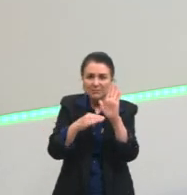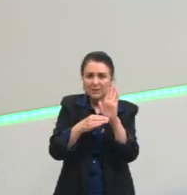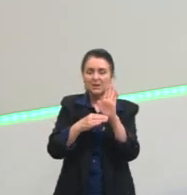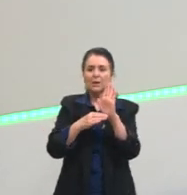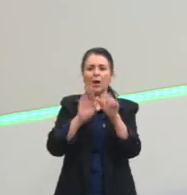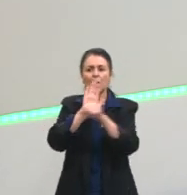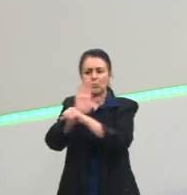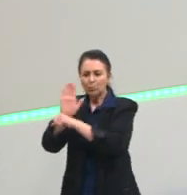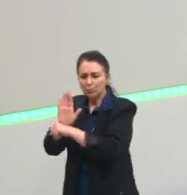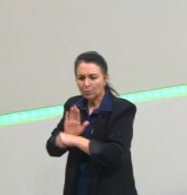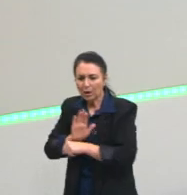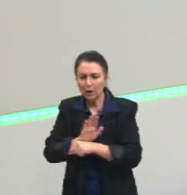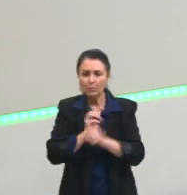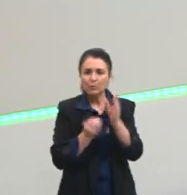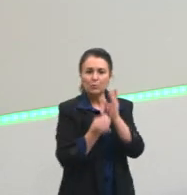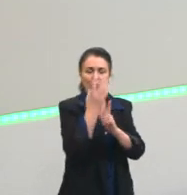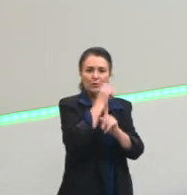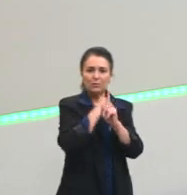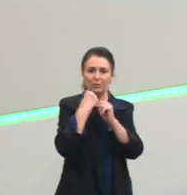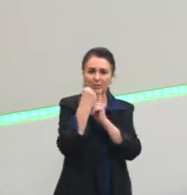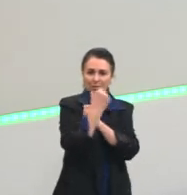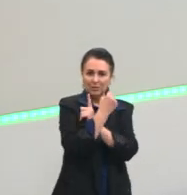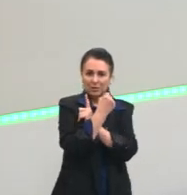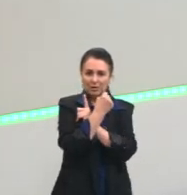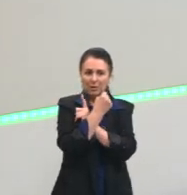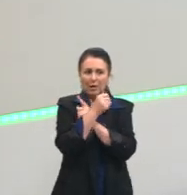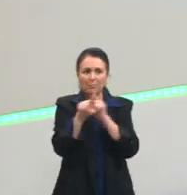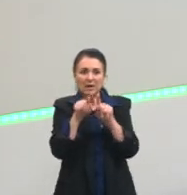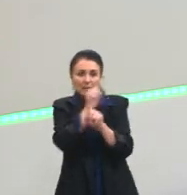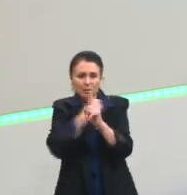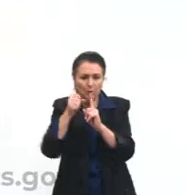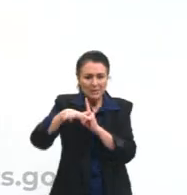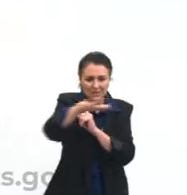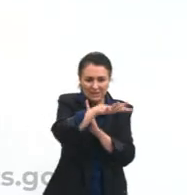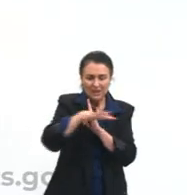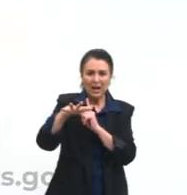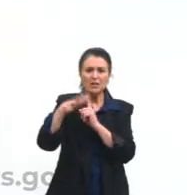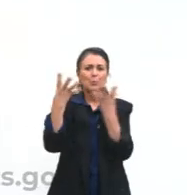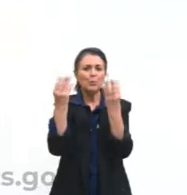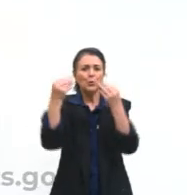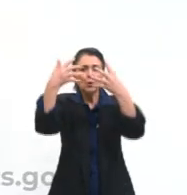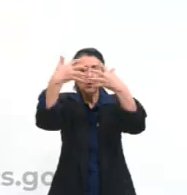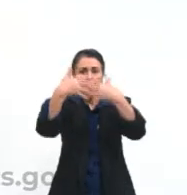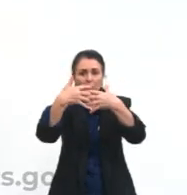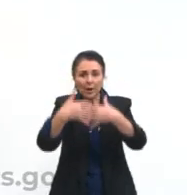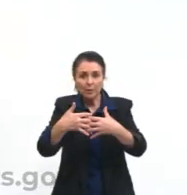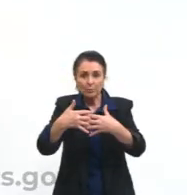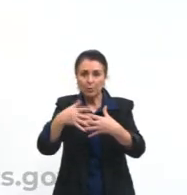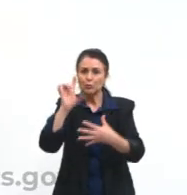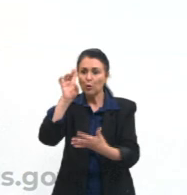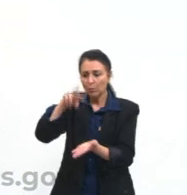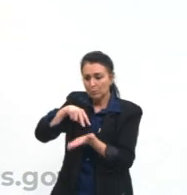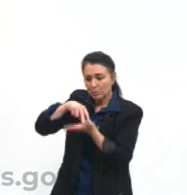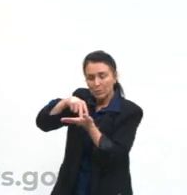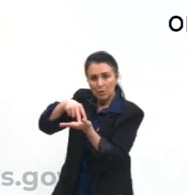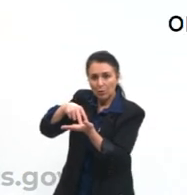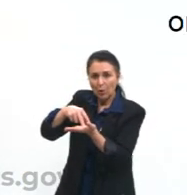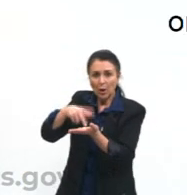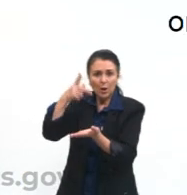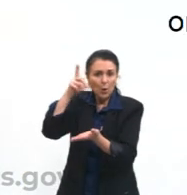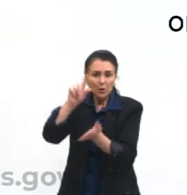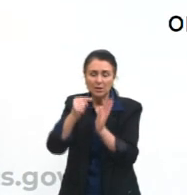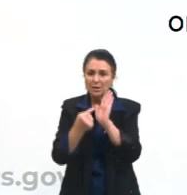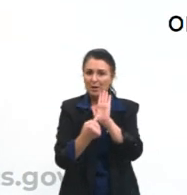contribuíram para o surgimento da sociedade e podemos ver que a sociedade é muito complexa né só positivismo não consegue responder todas as necessidades